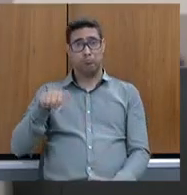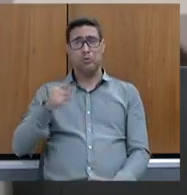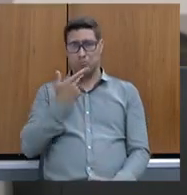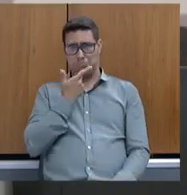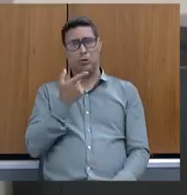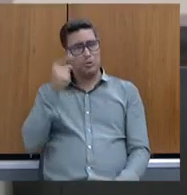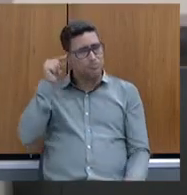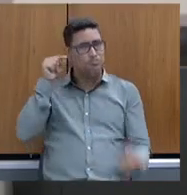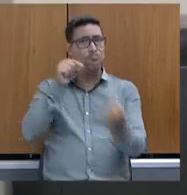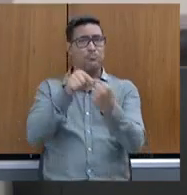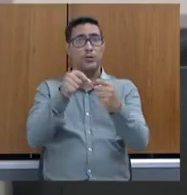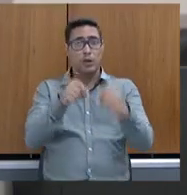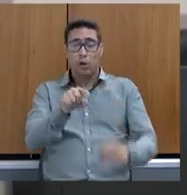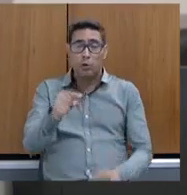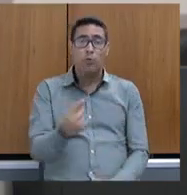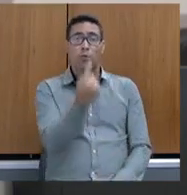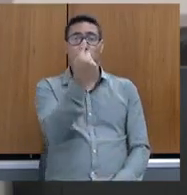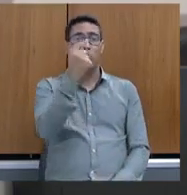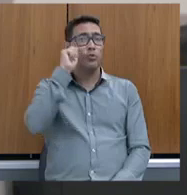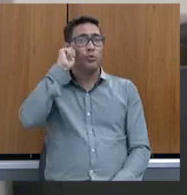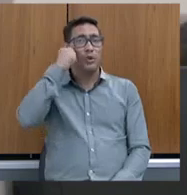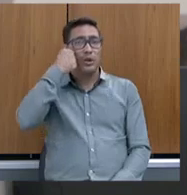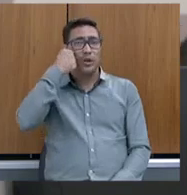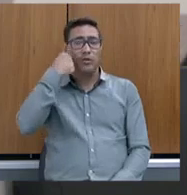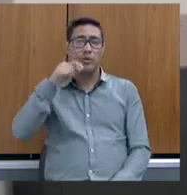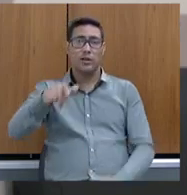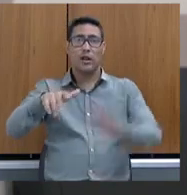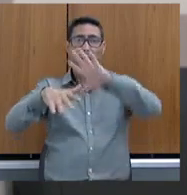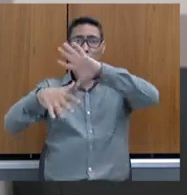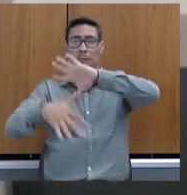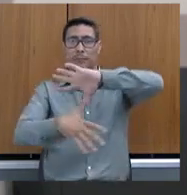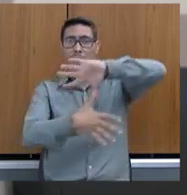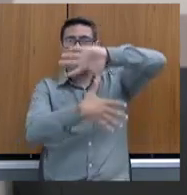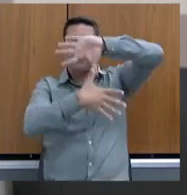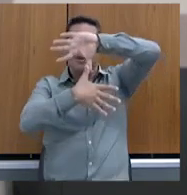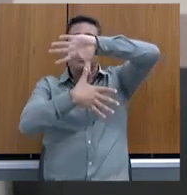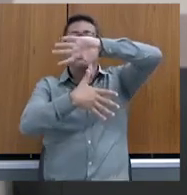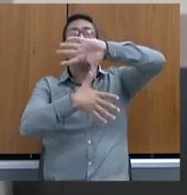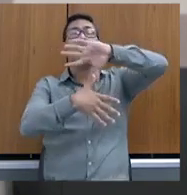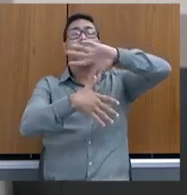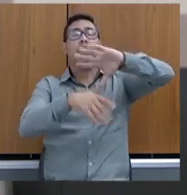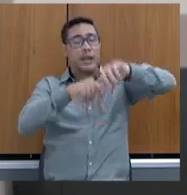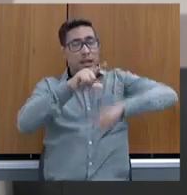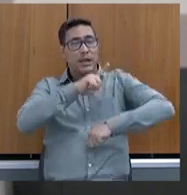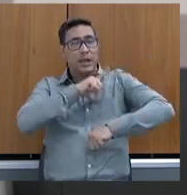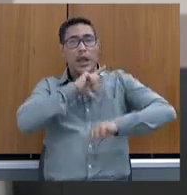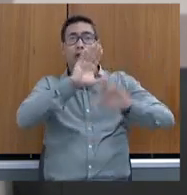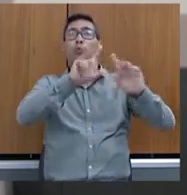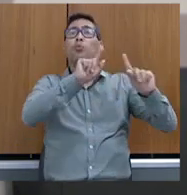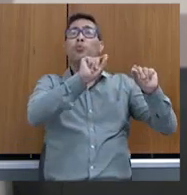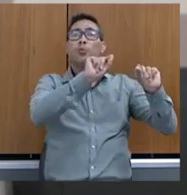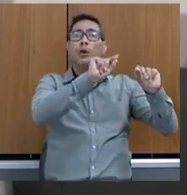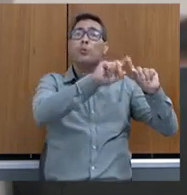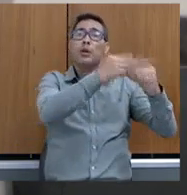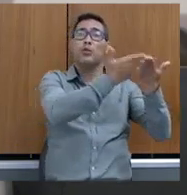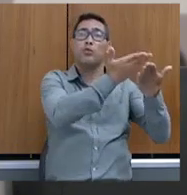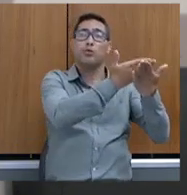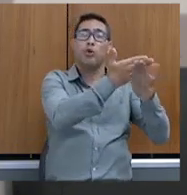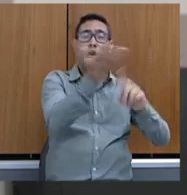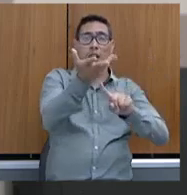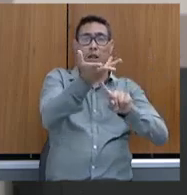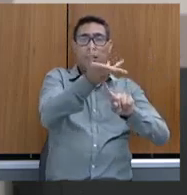o único negro das Américas a ter uma escola de arte e ele é mineiro o único negro